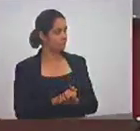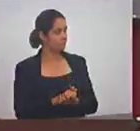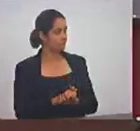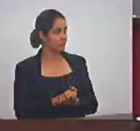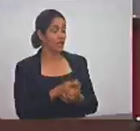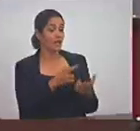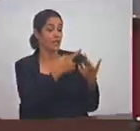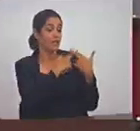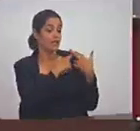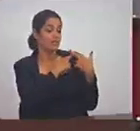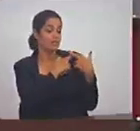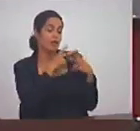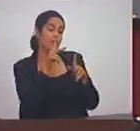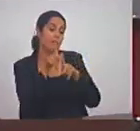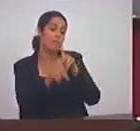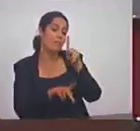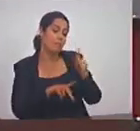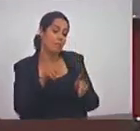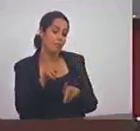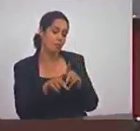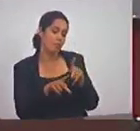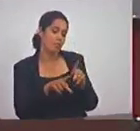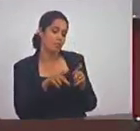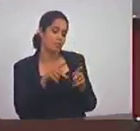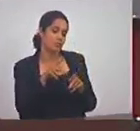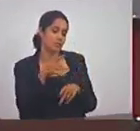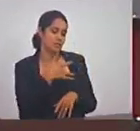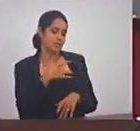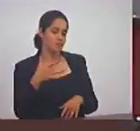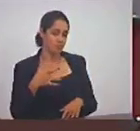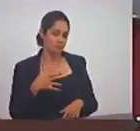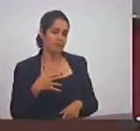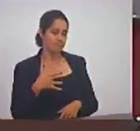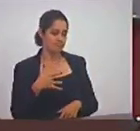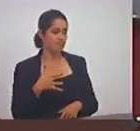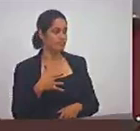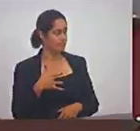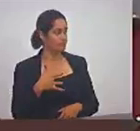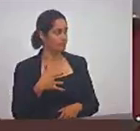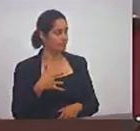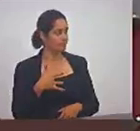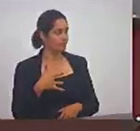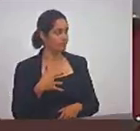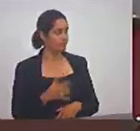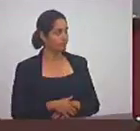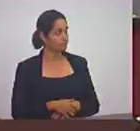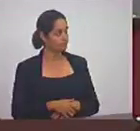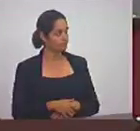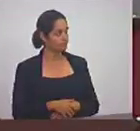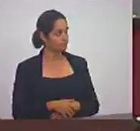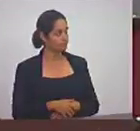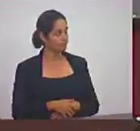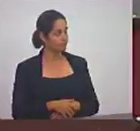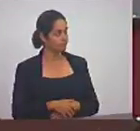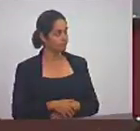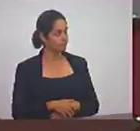nem do Estado. E faz tempo, bem lembrado. A mulher falou que alguns medicamentos